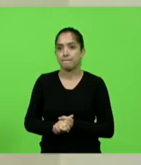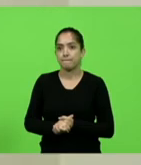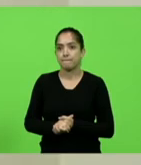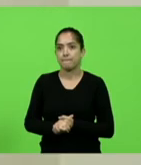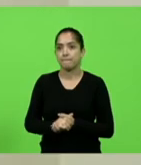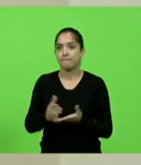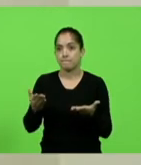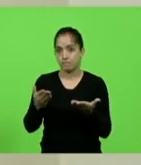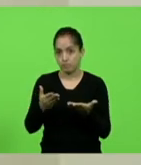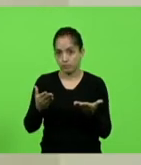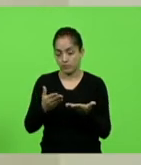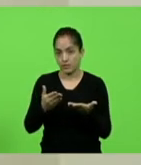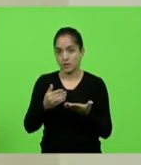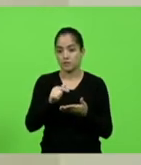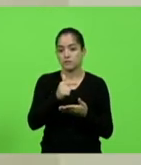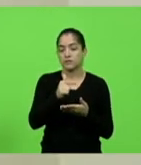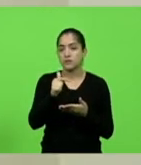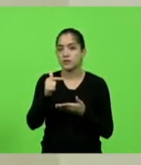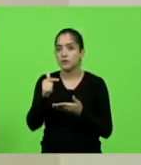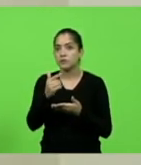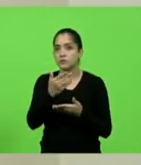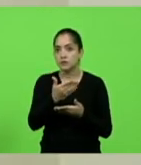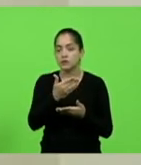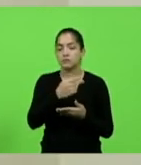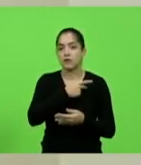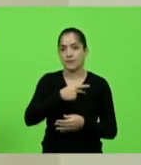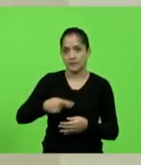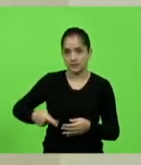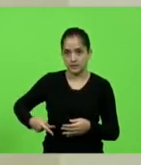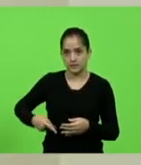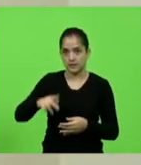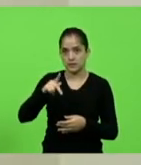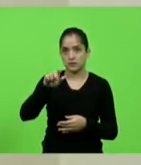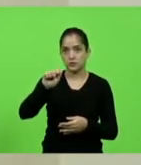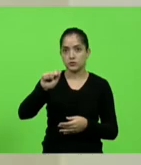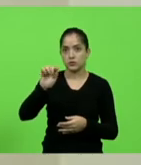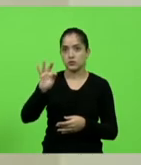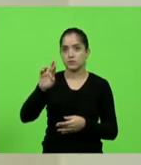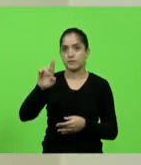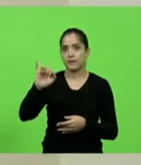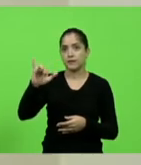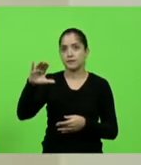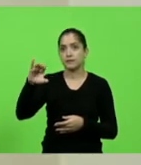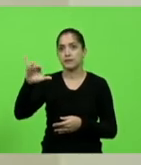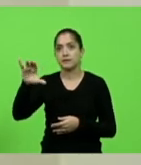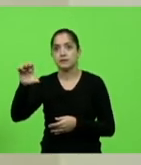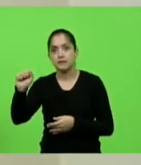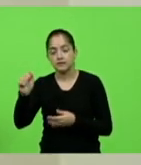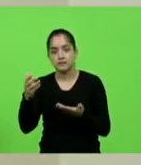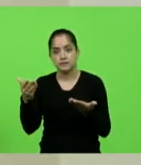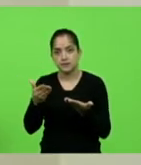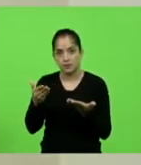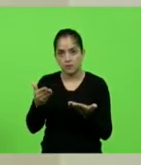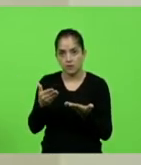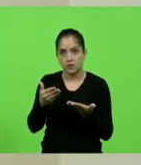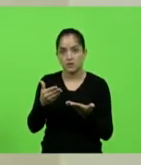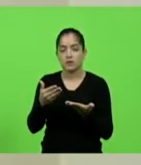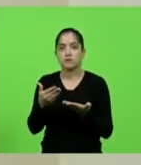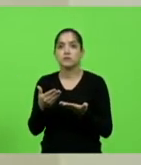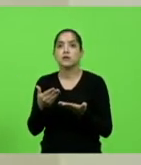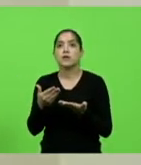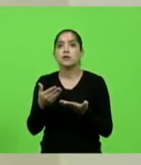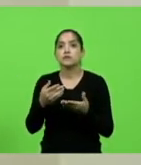Justificar a ausência da presidente Patrícia Líderes, que se encontra, nesse momento, na plenária do